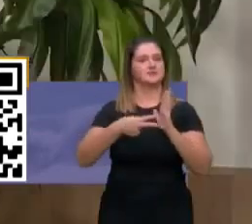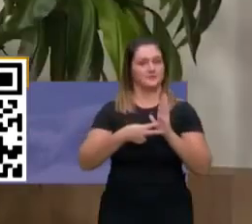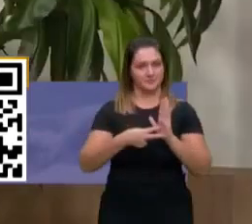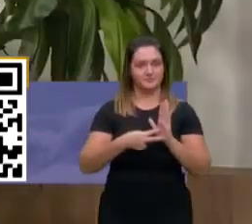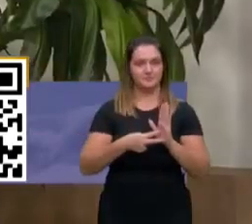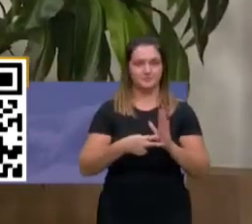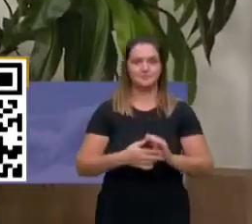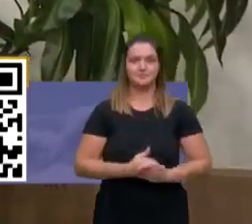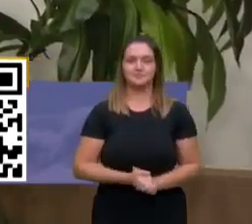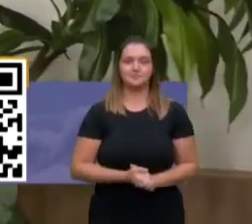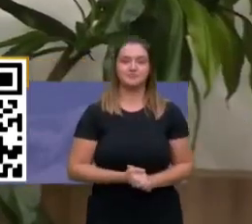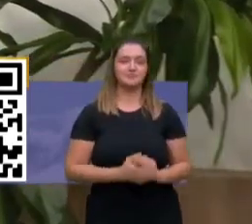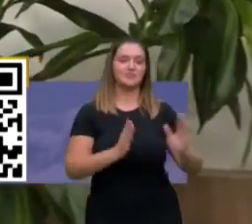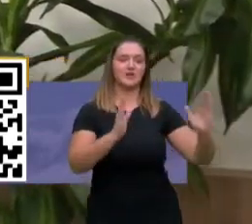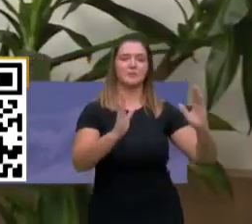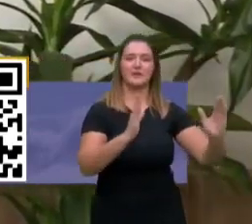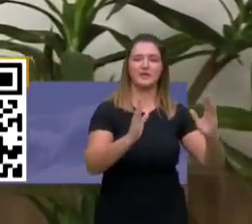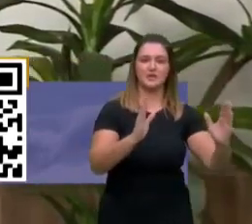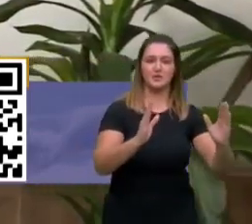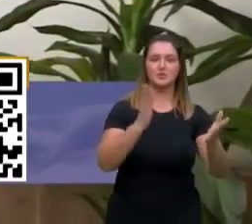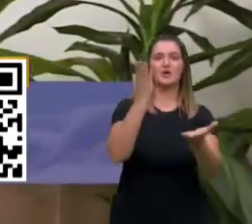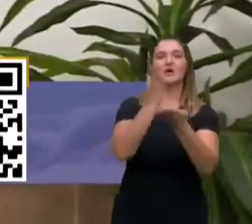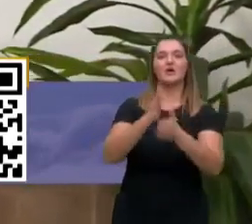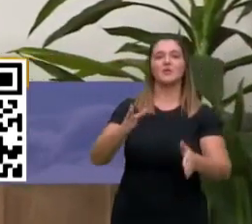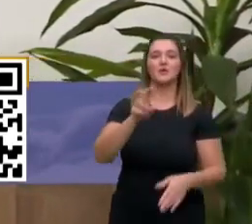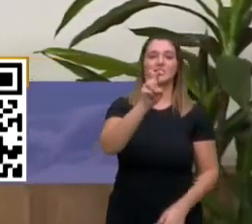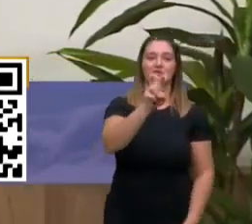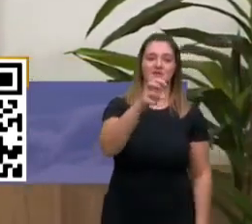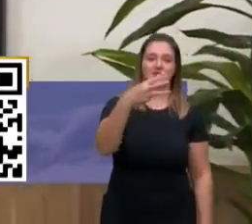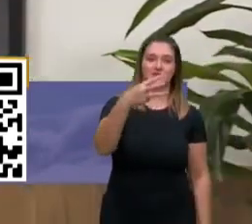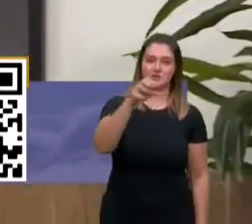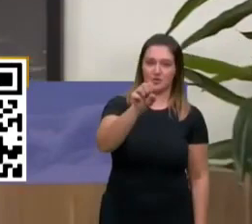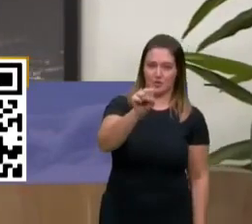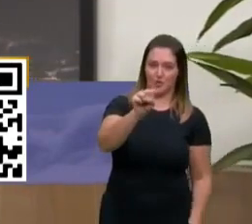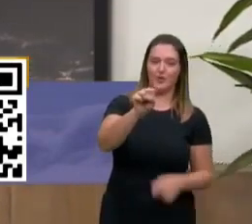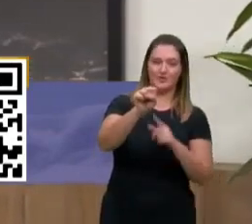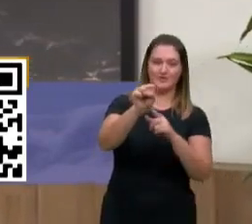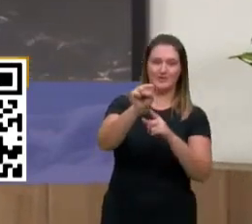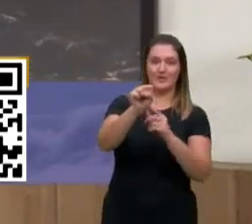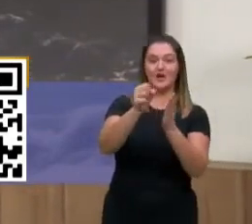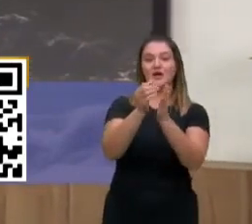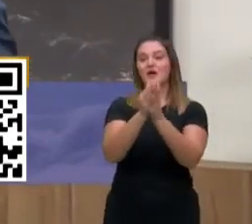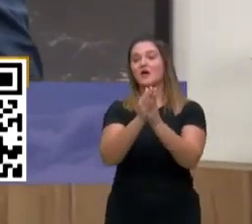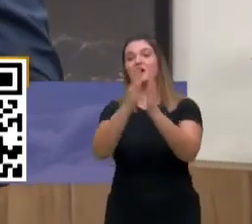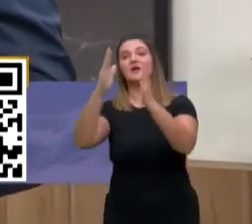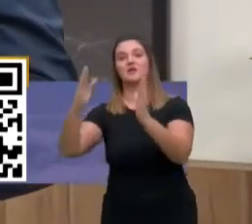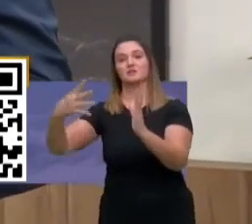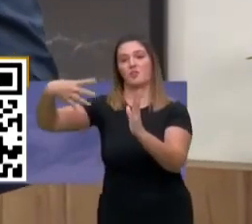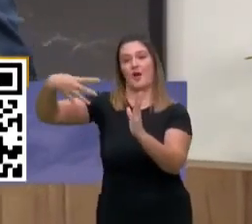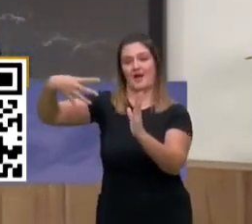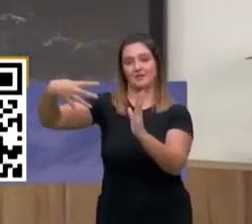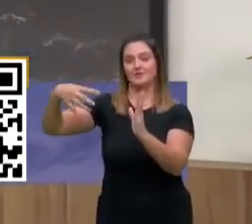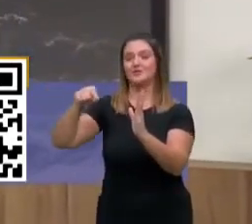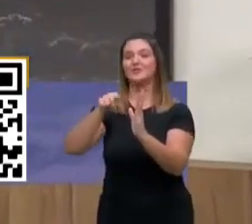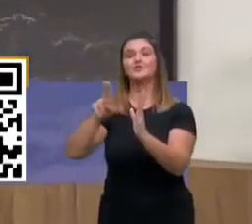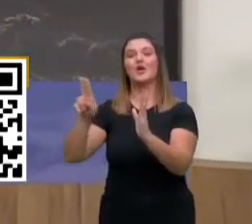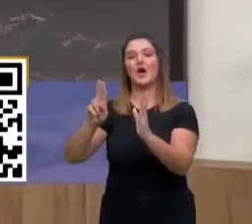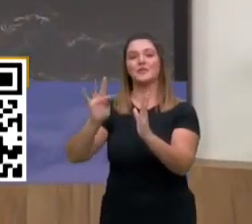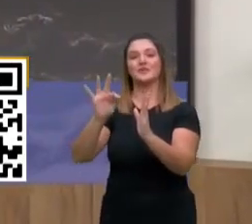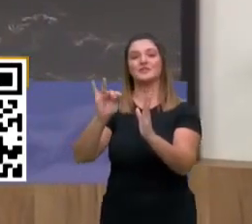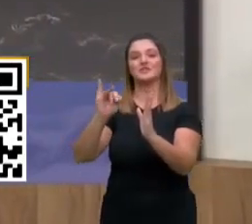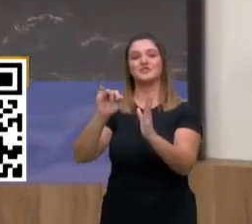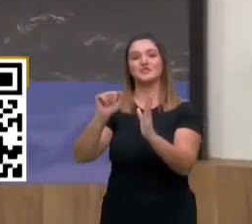significado. Esse período terminou no ano de 538. Justamente aí começa o quarto período chamado